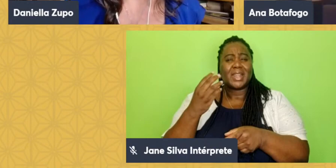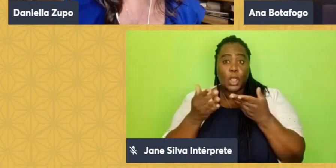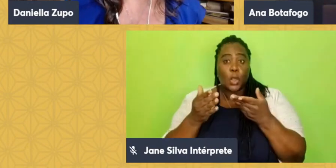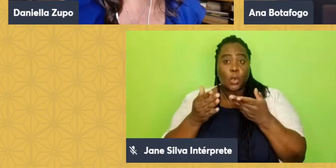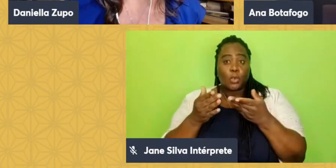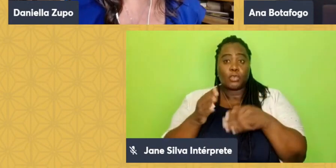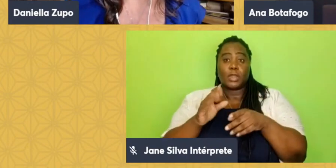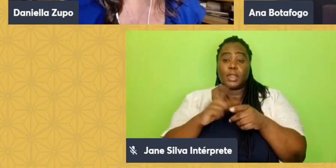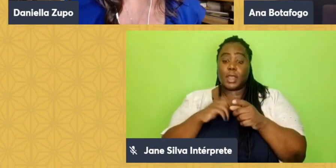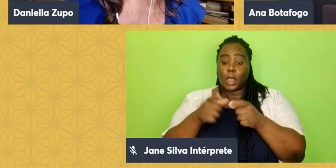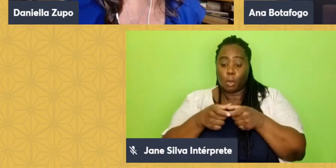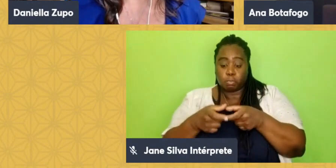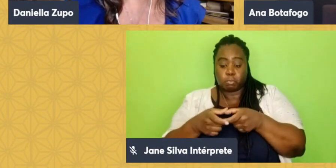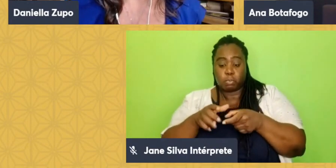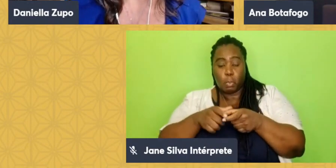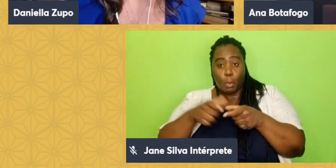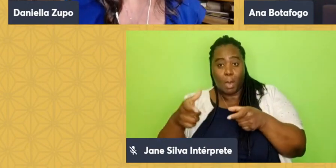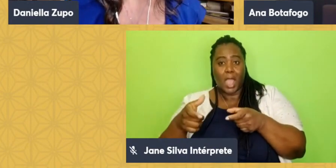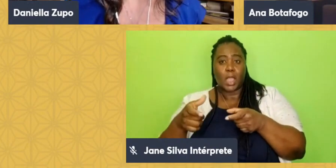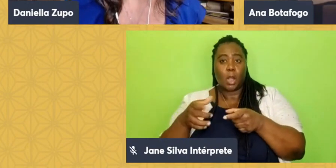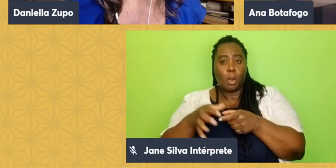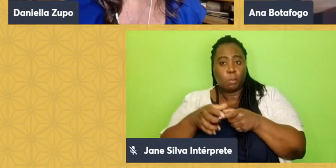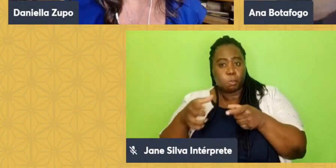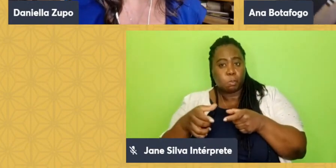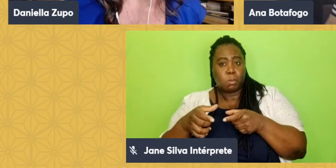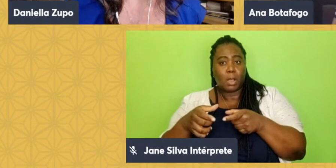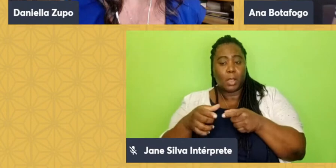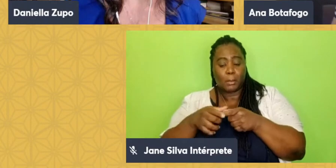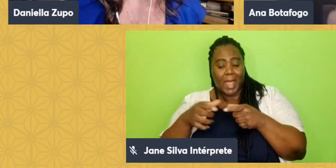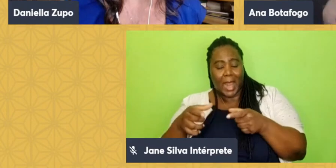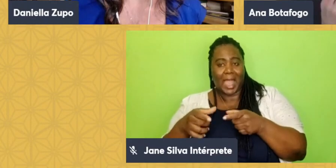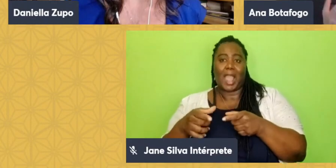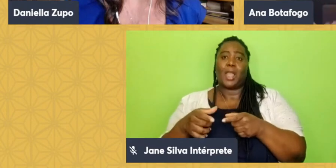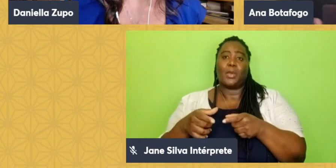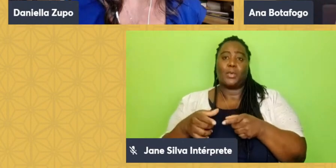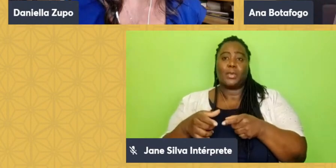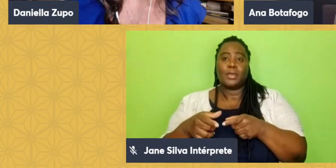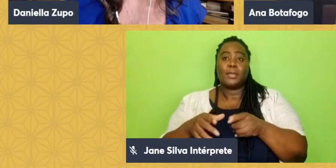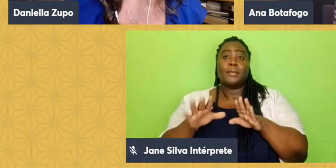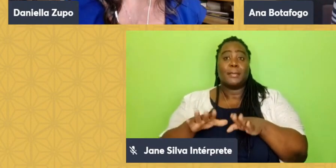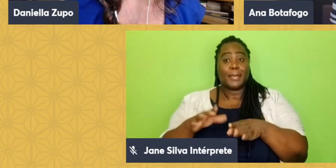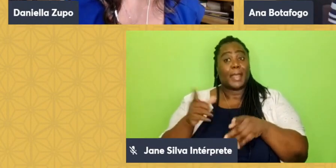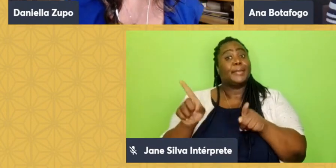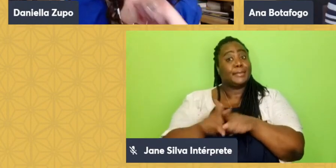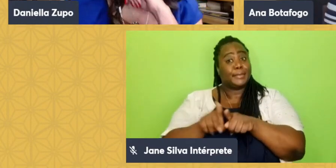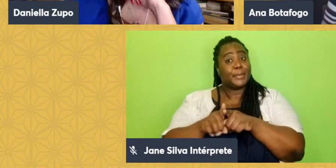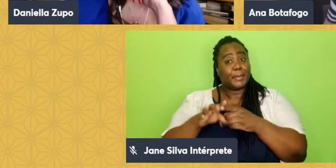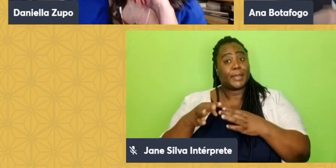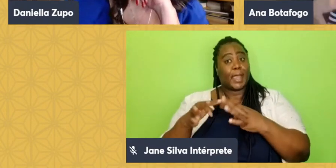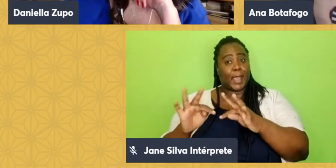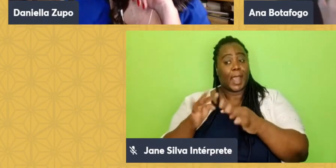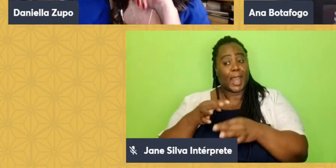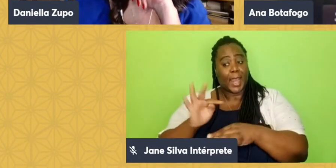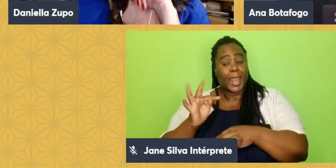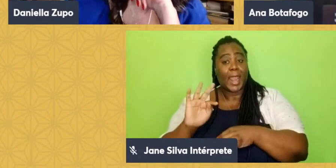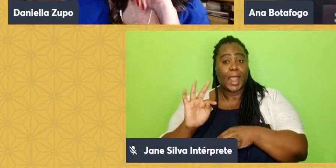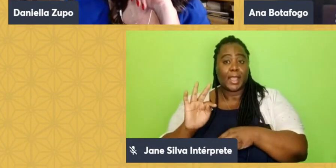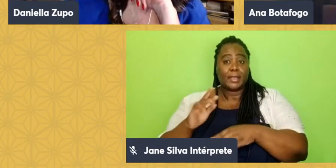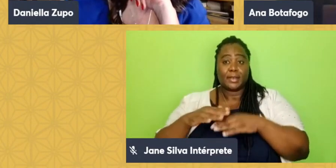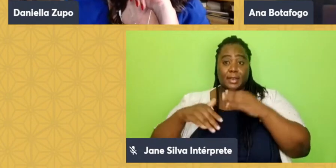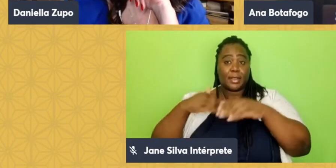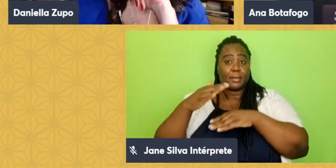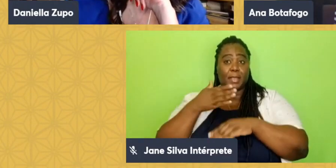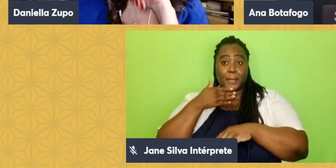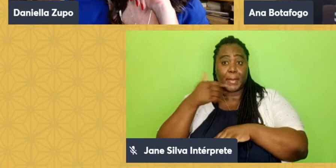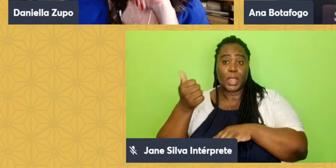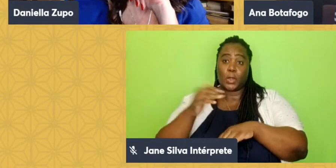sapatilhas tem a tendência ter um eixo um pouco mais largo mais a técnica dos bailarinos cada vez se